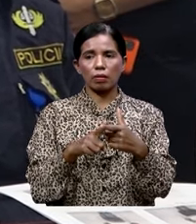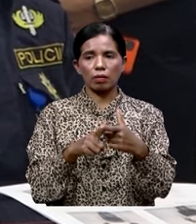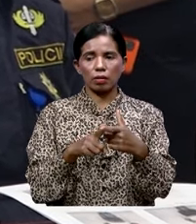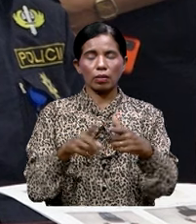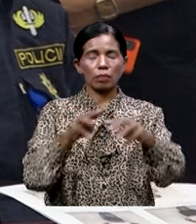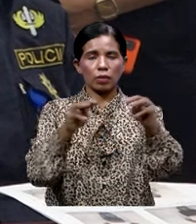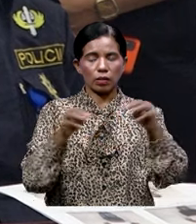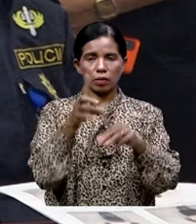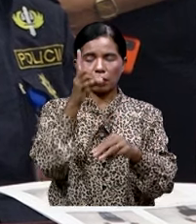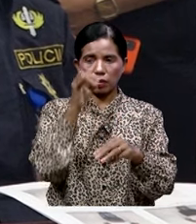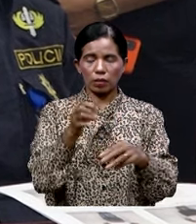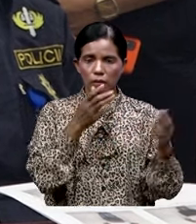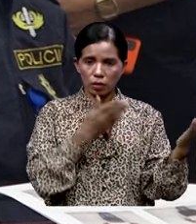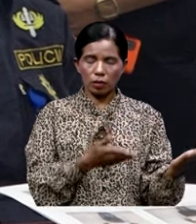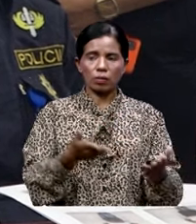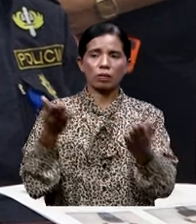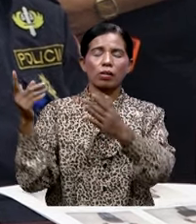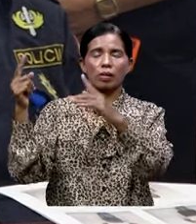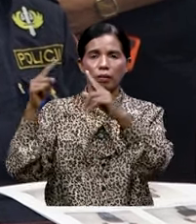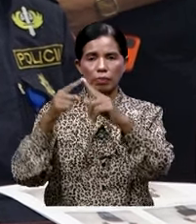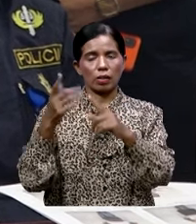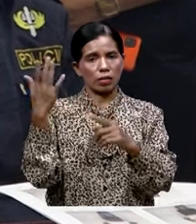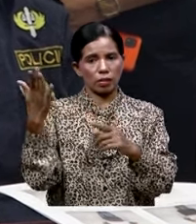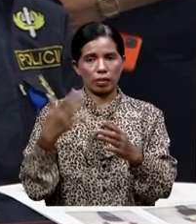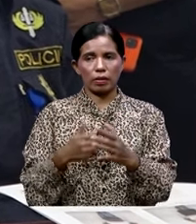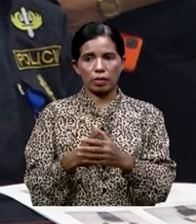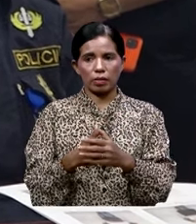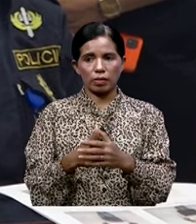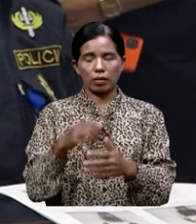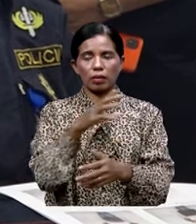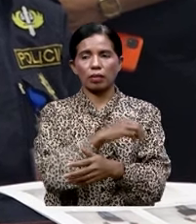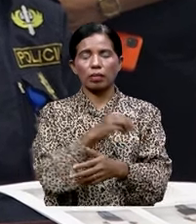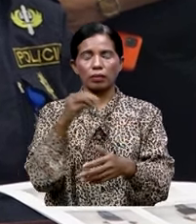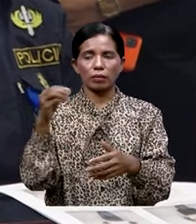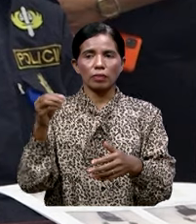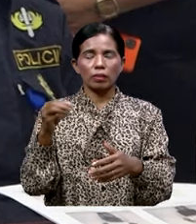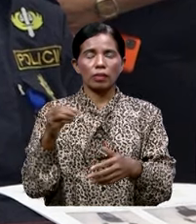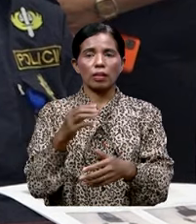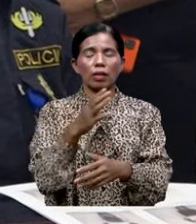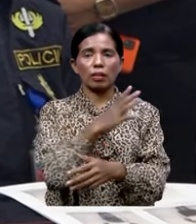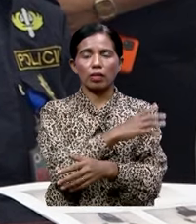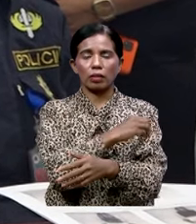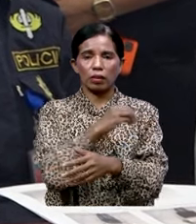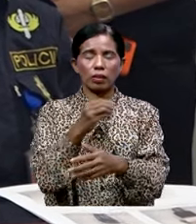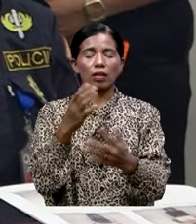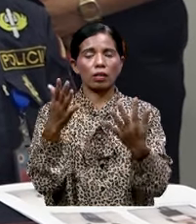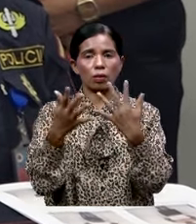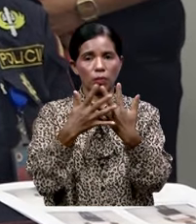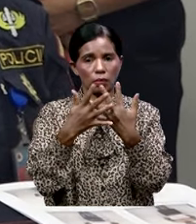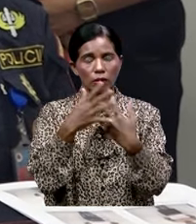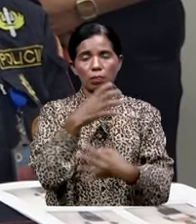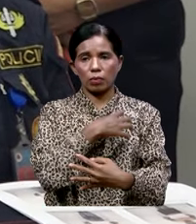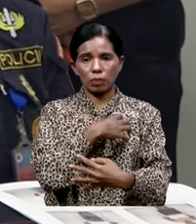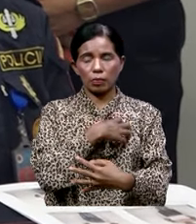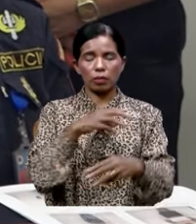di linian entrega ona ba iha sela detenção município de Linha e 72 horas para